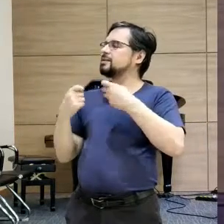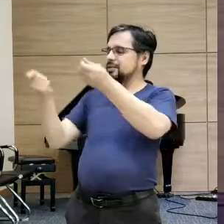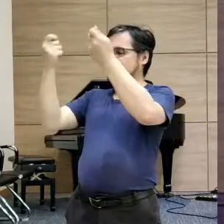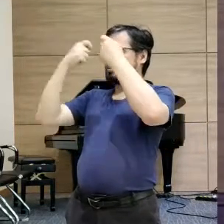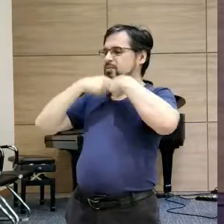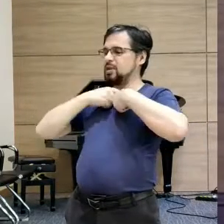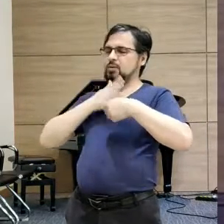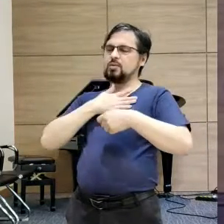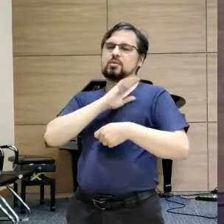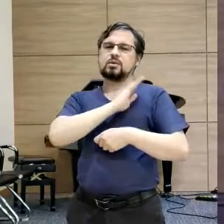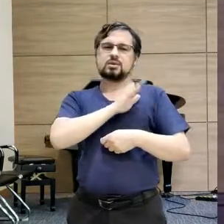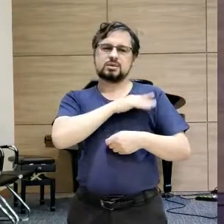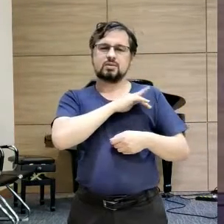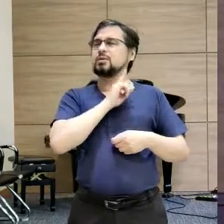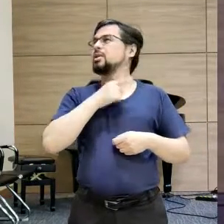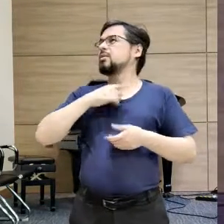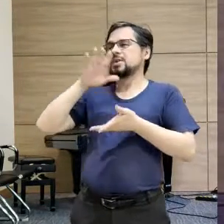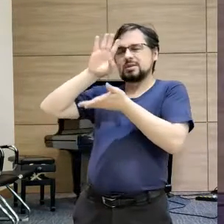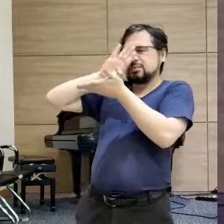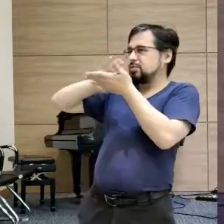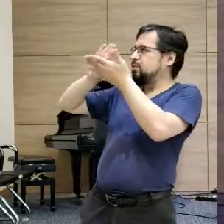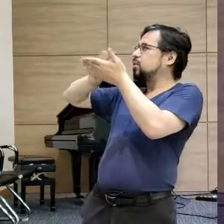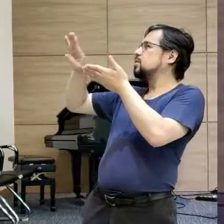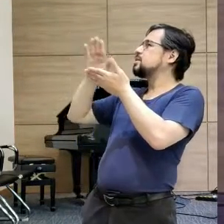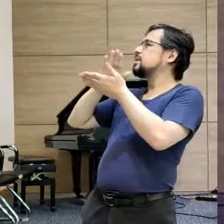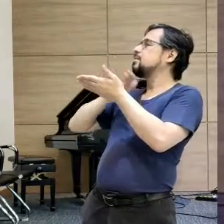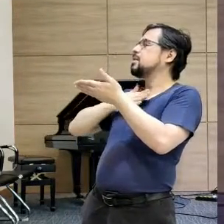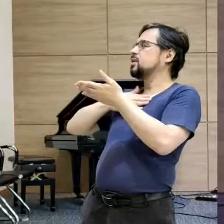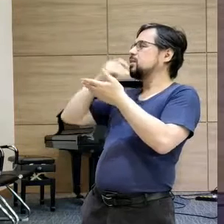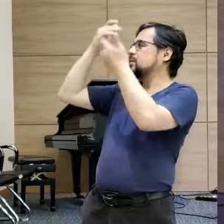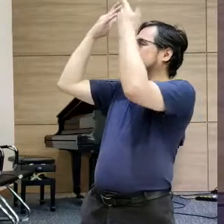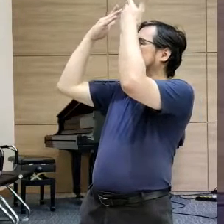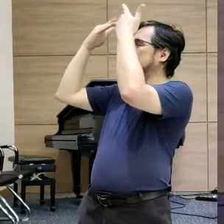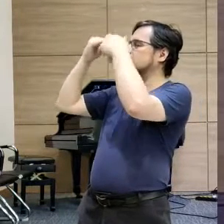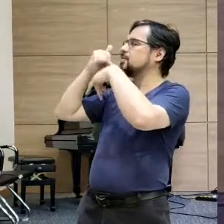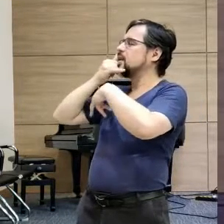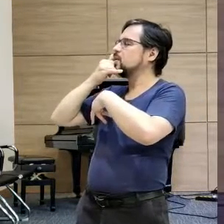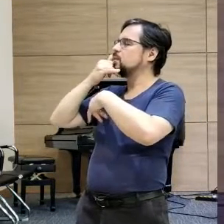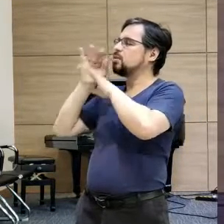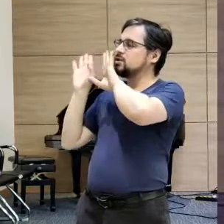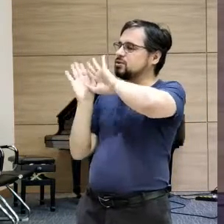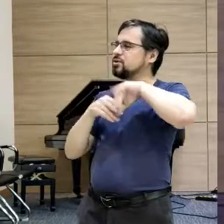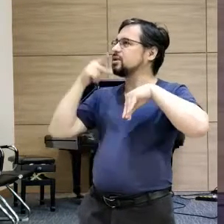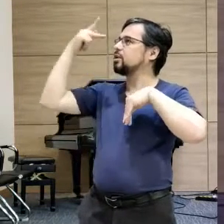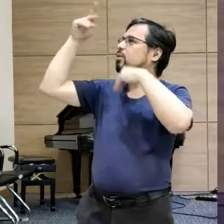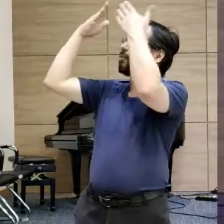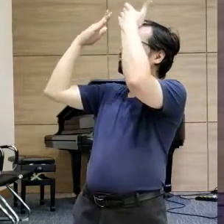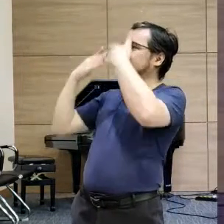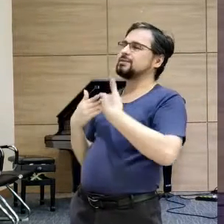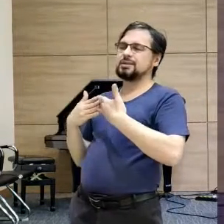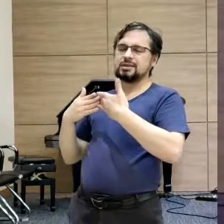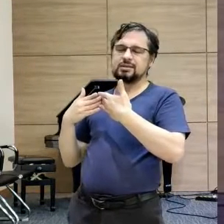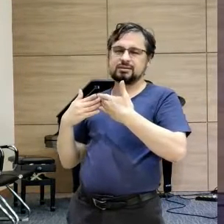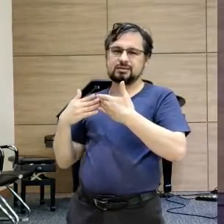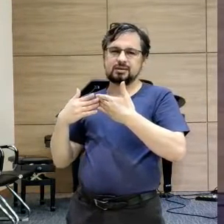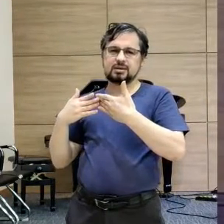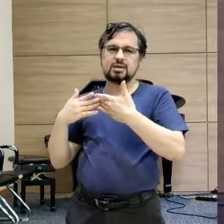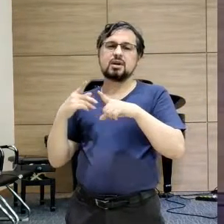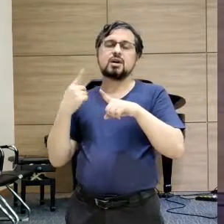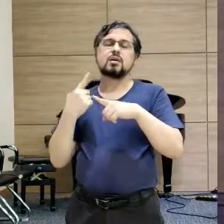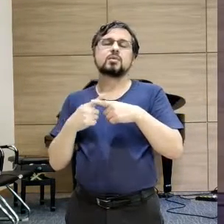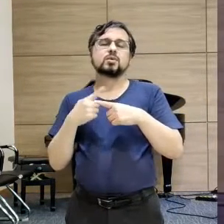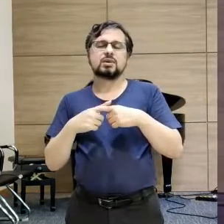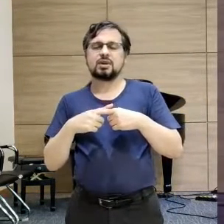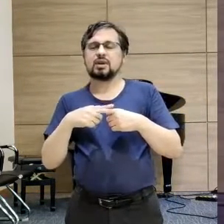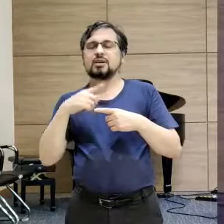presença, nem retires de mim o teu Santo Espírito. Ele viu que isso aconteceu na experiência de Saul, quando Saul não fez a vontade